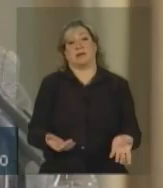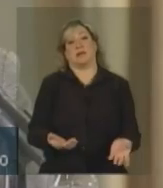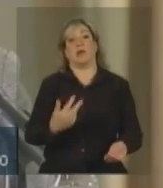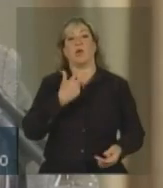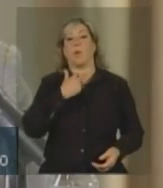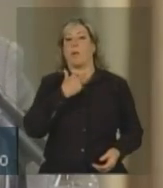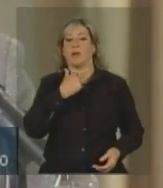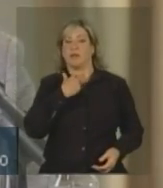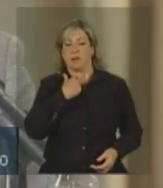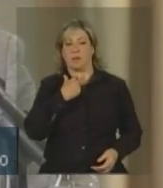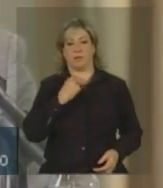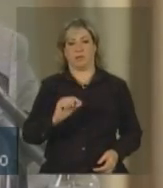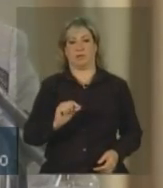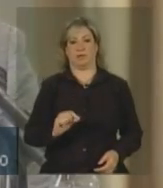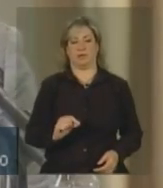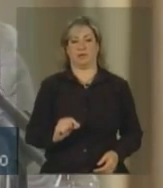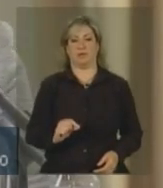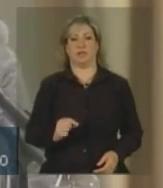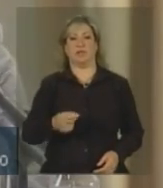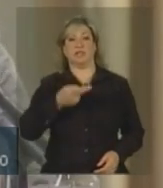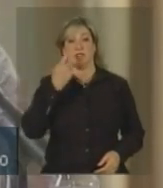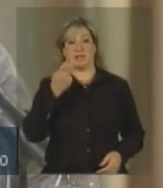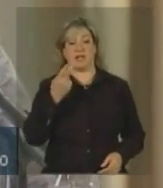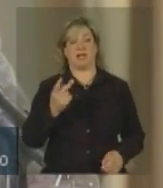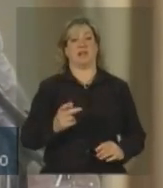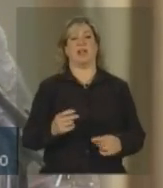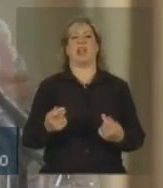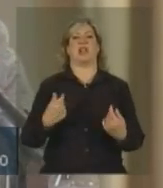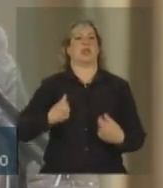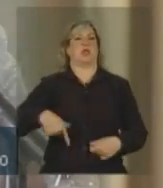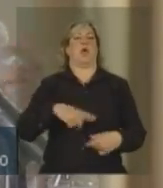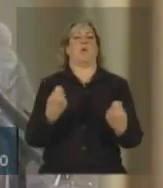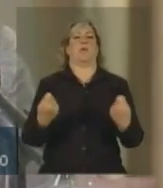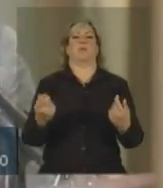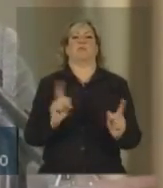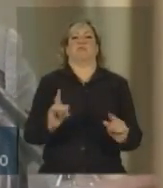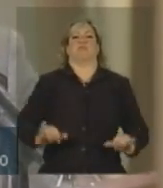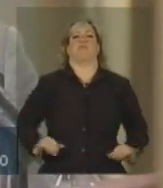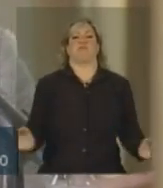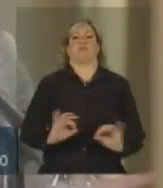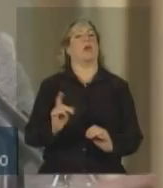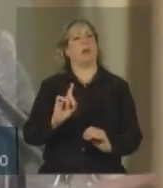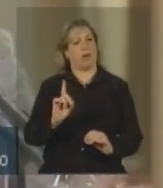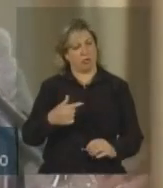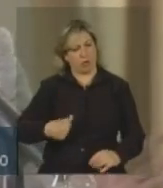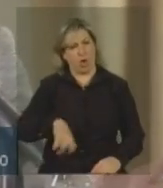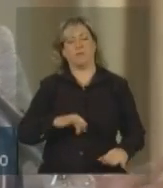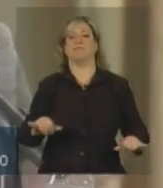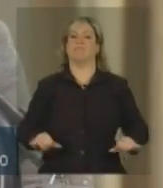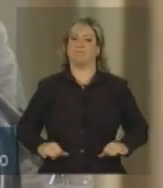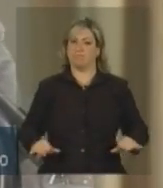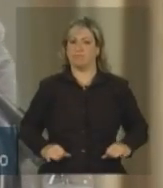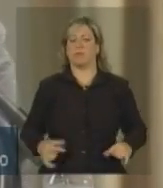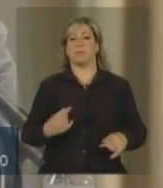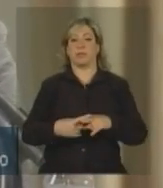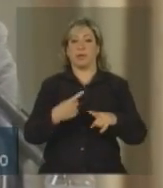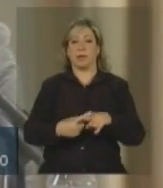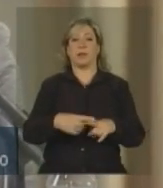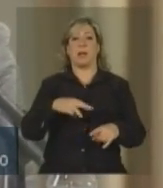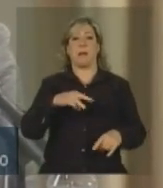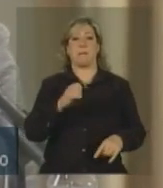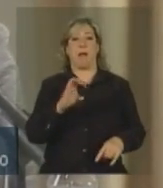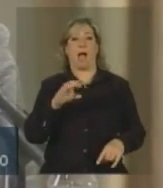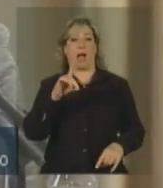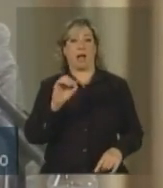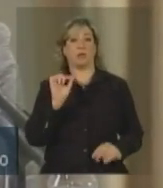alegar que não soframos as consequências indiretas da crise. Sofremos. Primeiro, porque o mercado